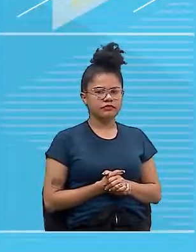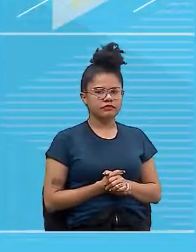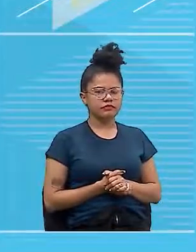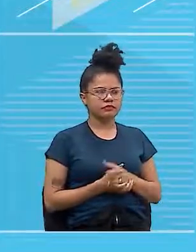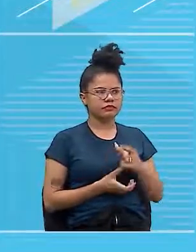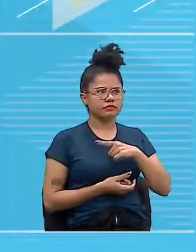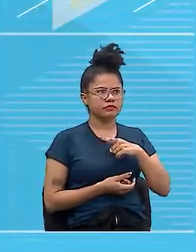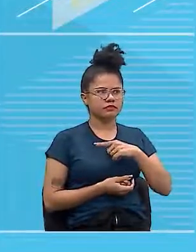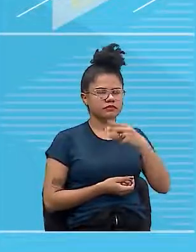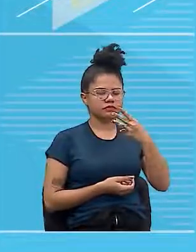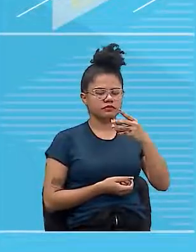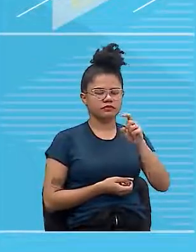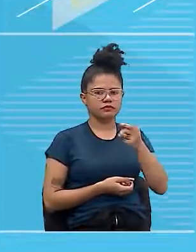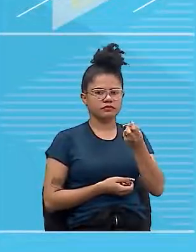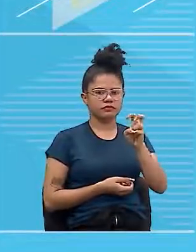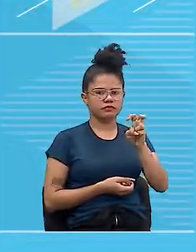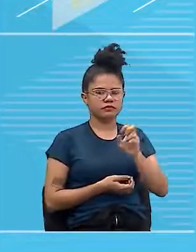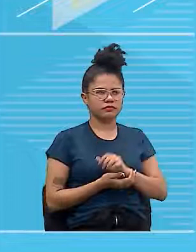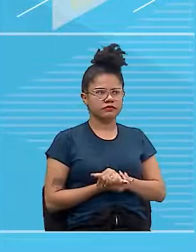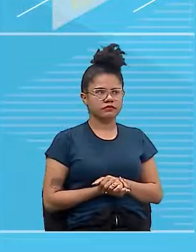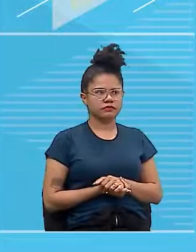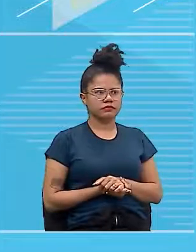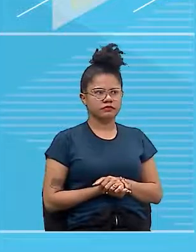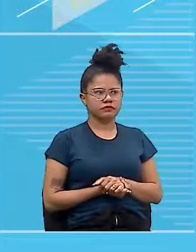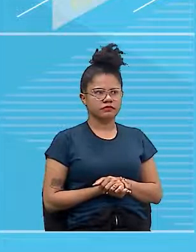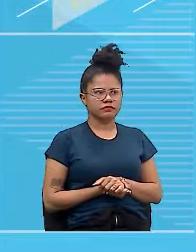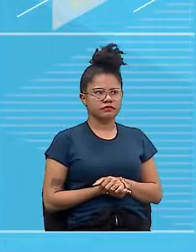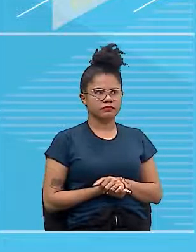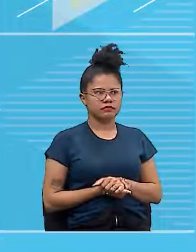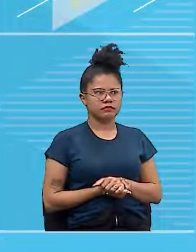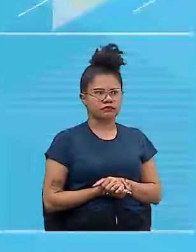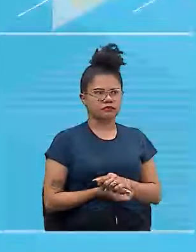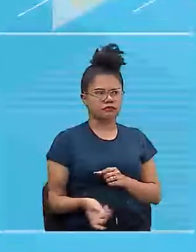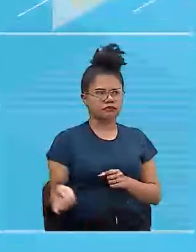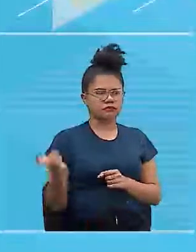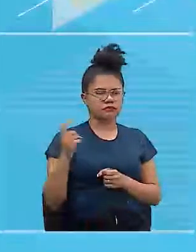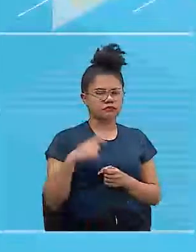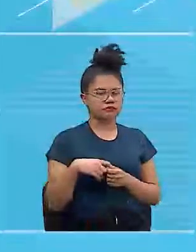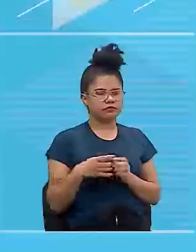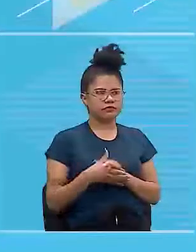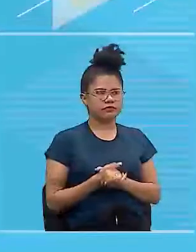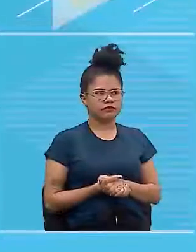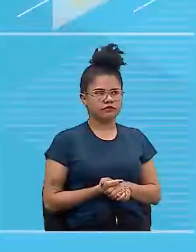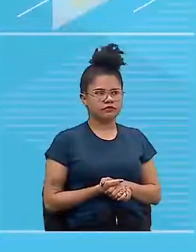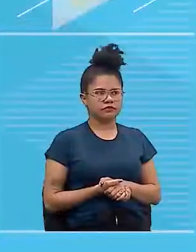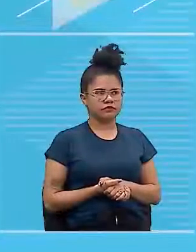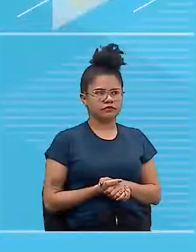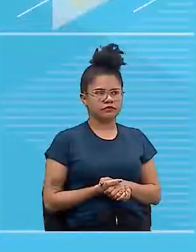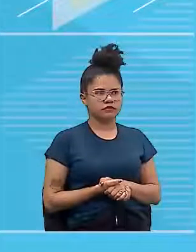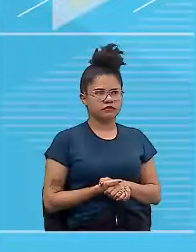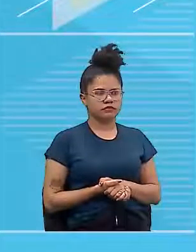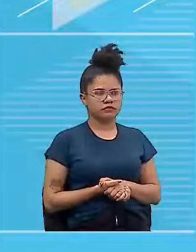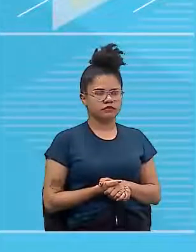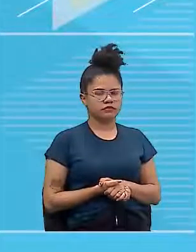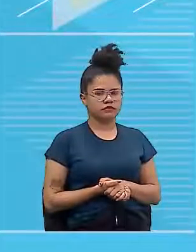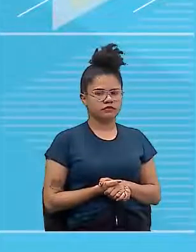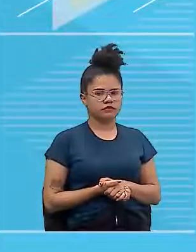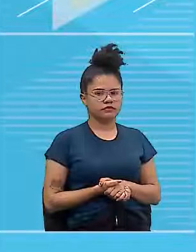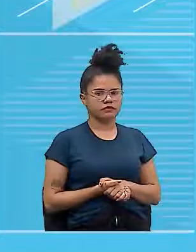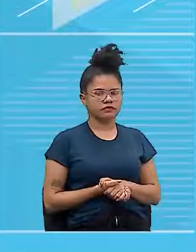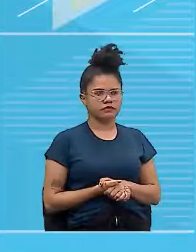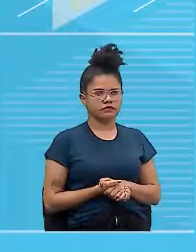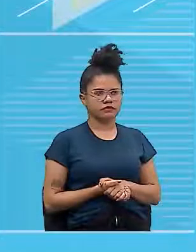isso 3,5 gramas de proteína eu voltar minha cabeça esquece 3,5 de